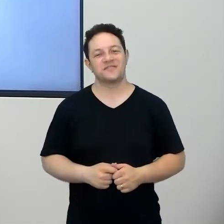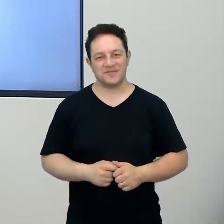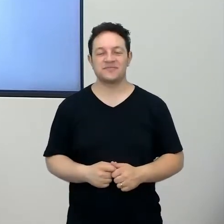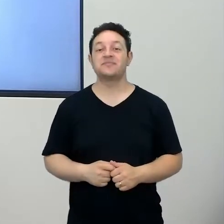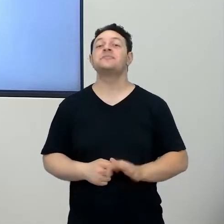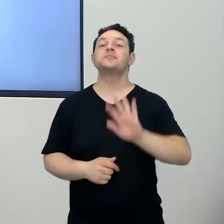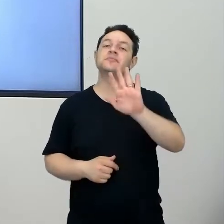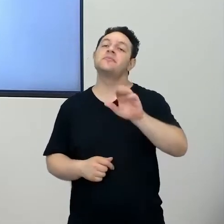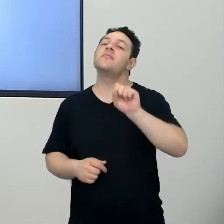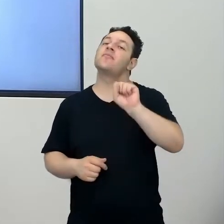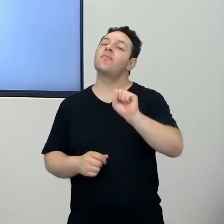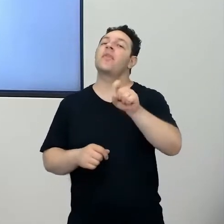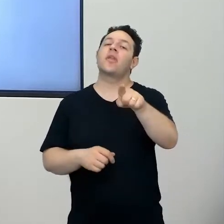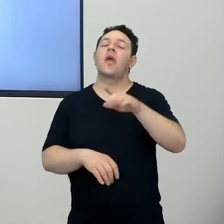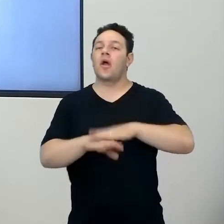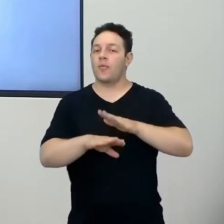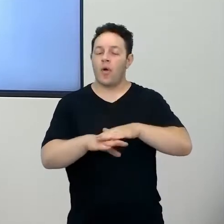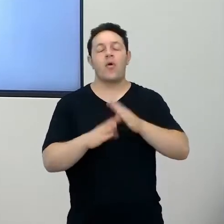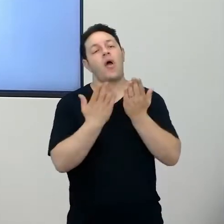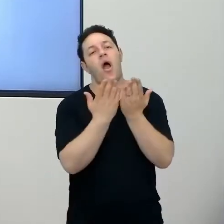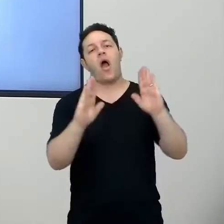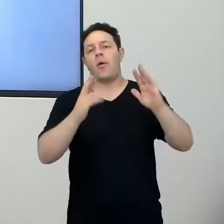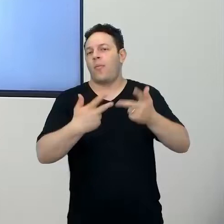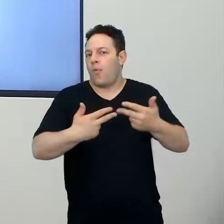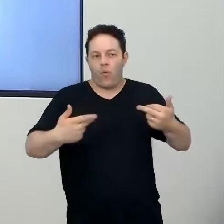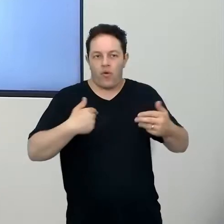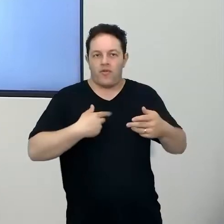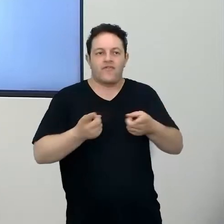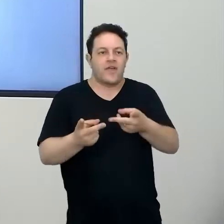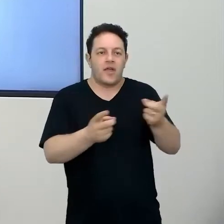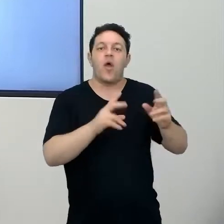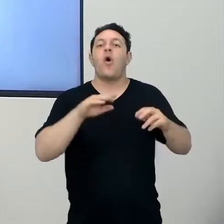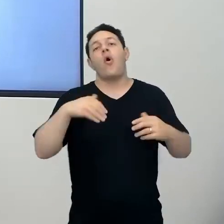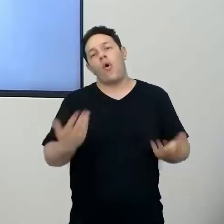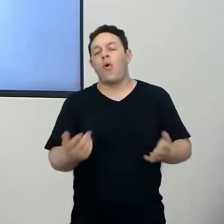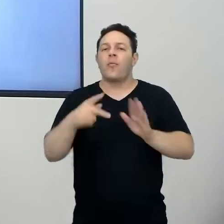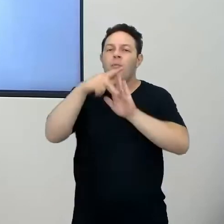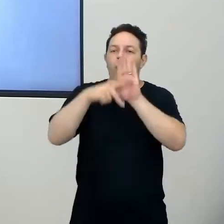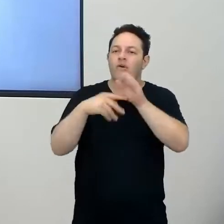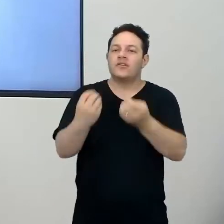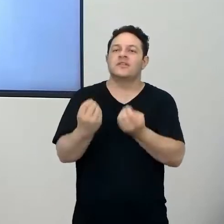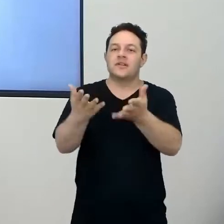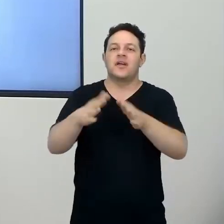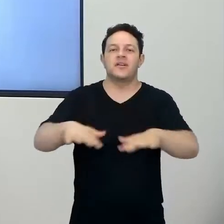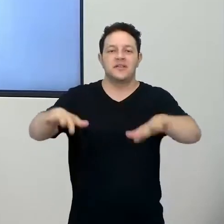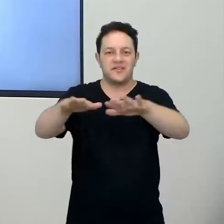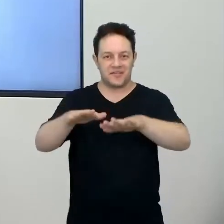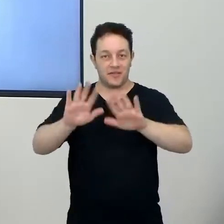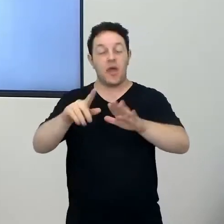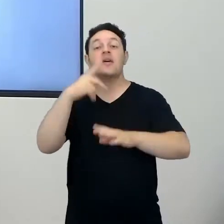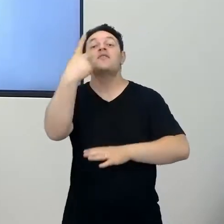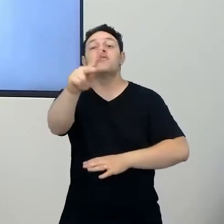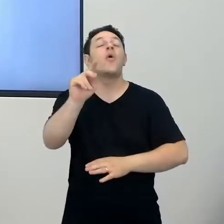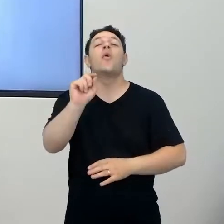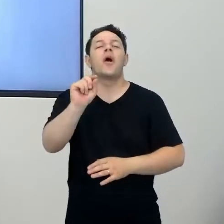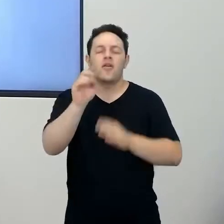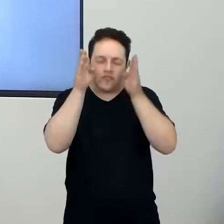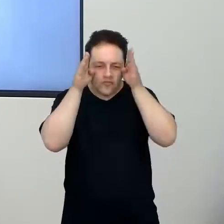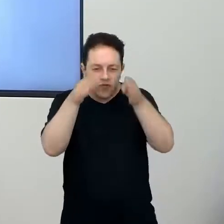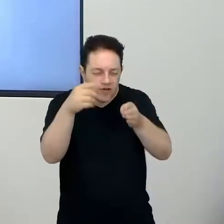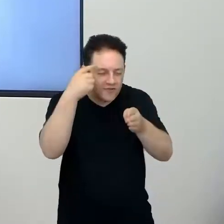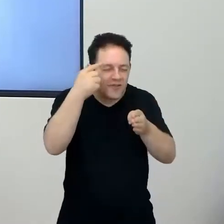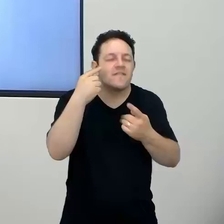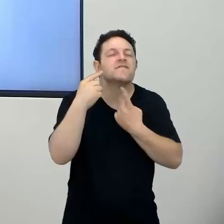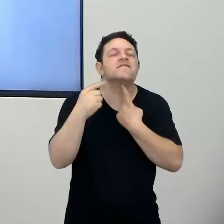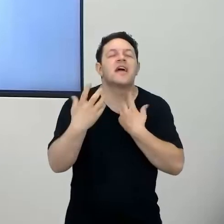Pode ser abrindo um negócio ou concebendo um projeto. Exemplos de empreendedores de sucesso não faltam. Sua postura é focada na paixão por ter ideias.